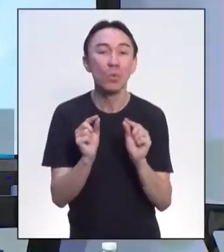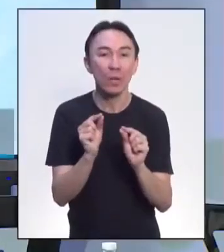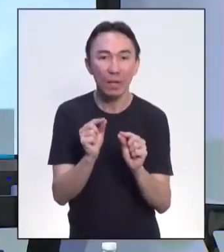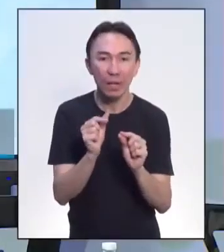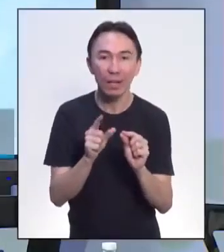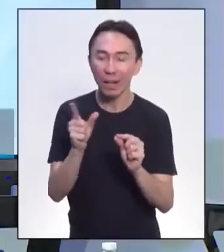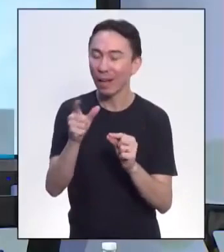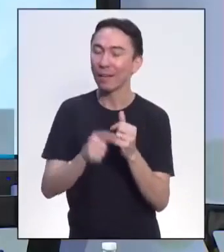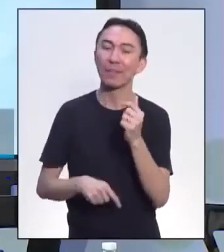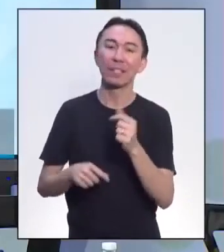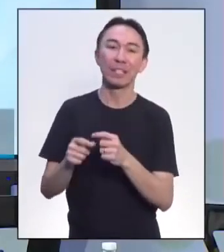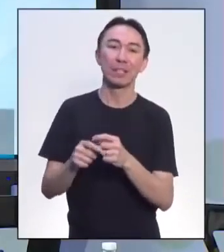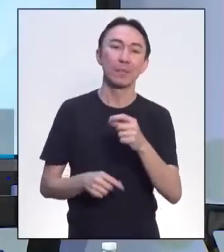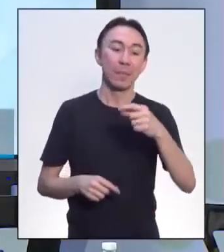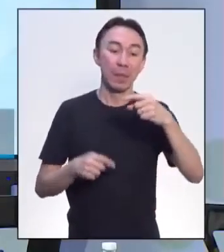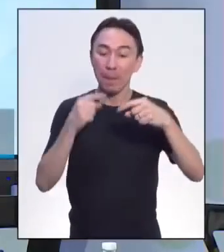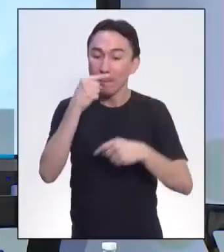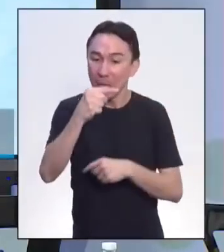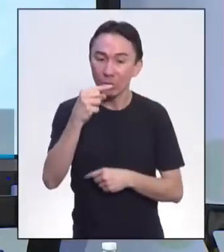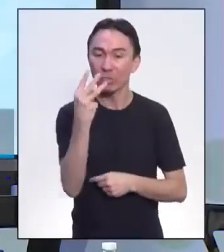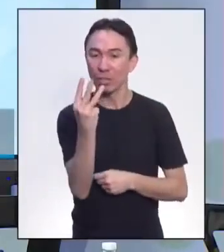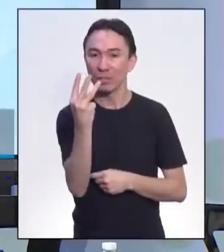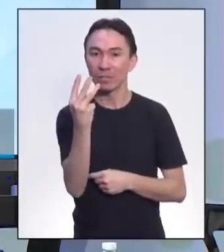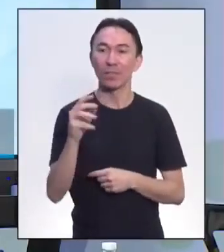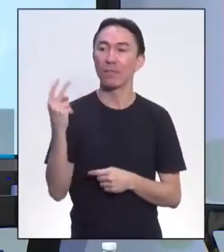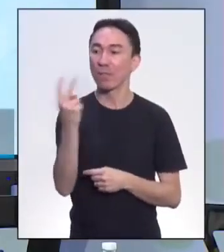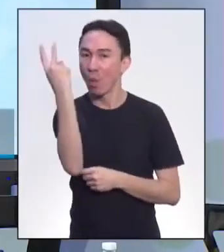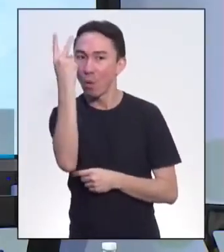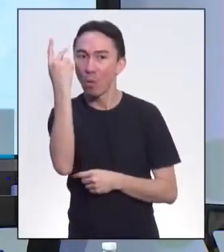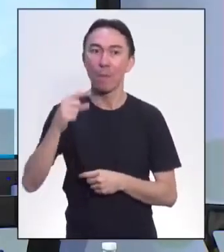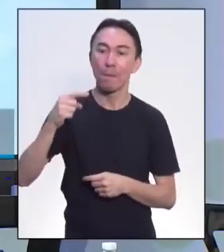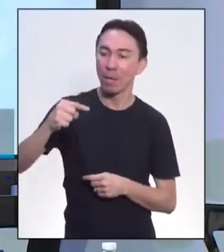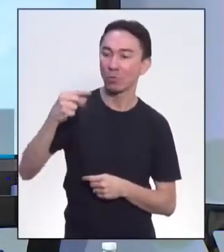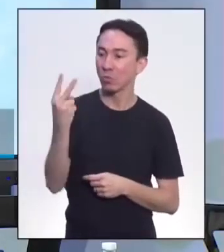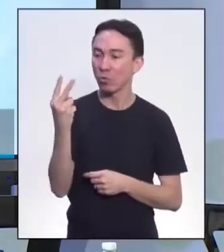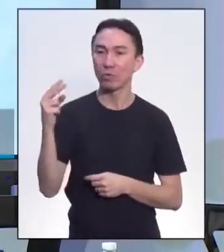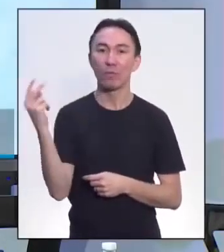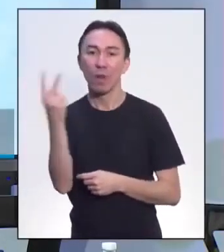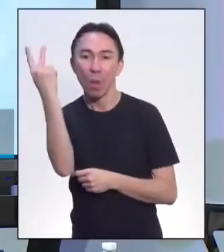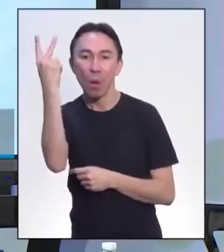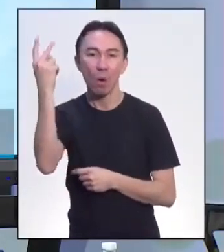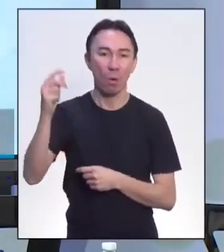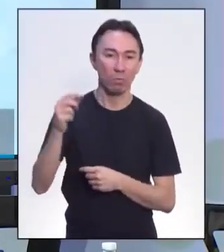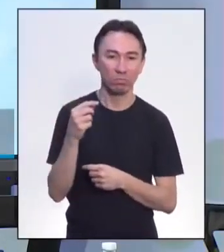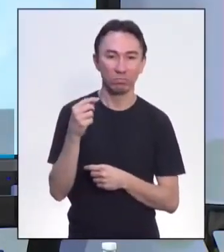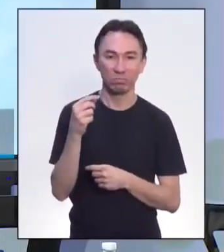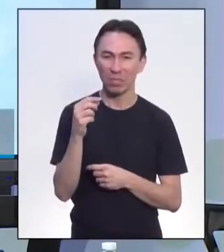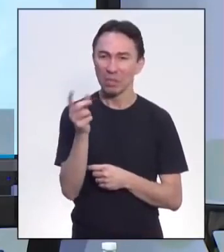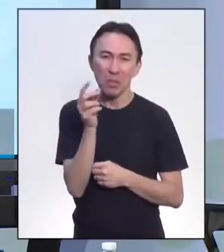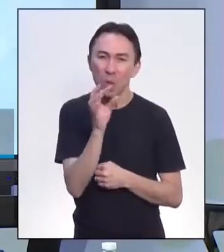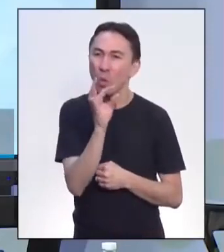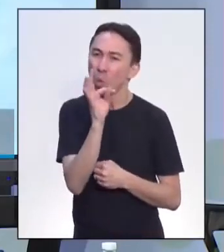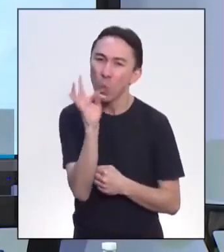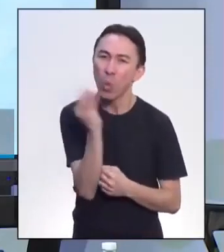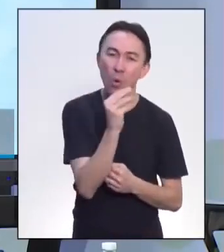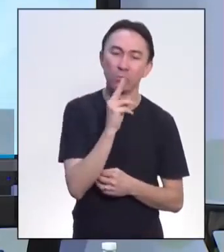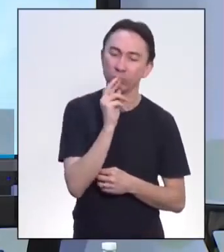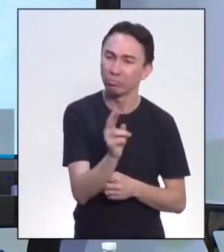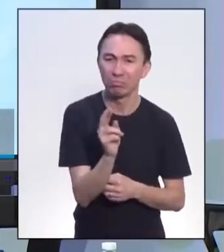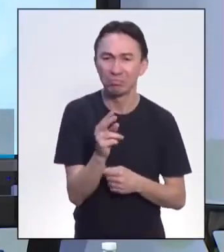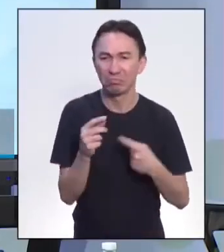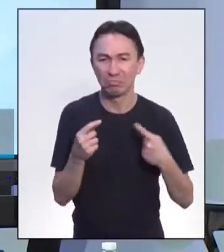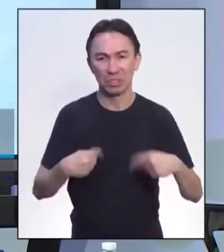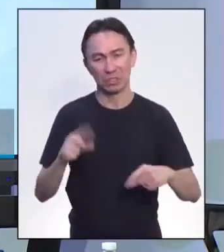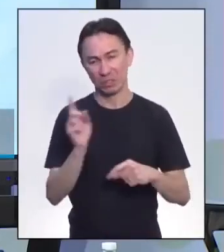pares ordenados. Então, menos 3 com valor, menos 2 com outro valor, menos 1 com outro valor, tá bom? Não precisa responder todos, mas se conseguir, tudo bem.